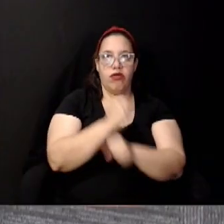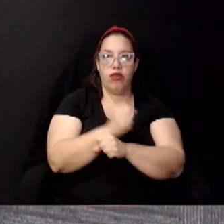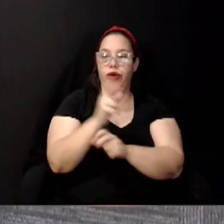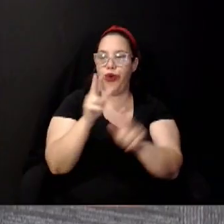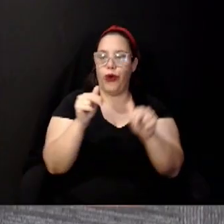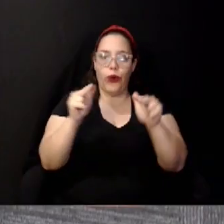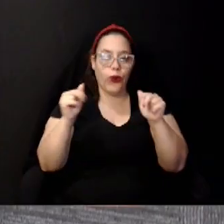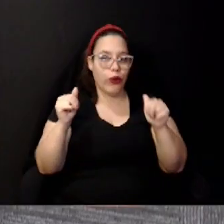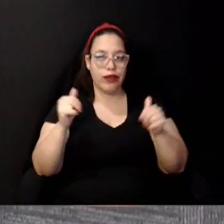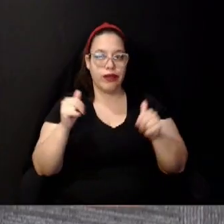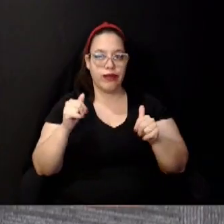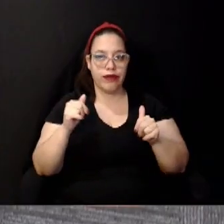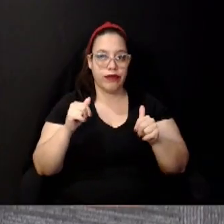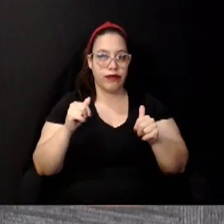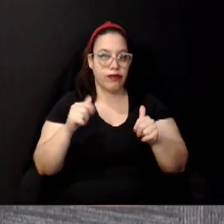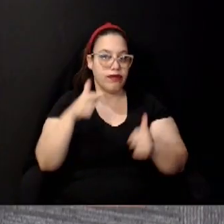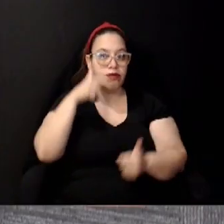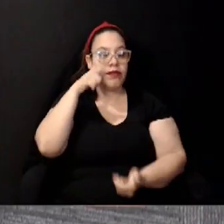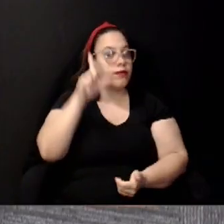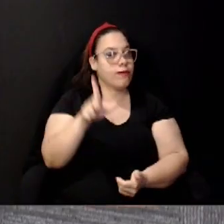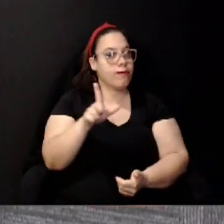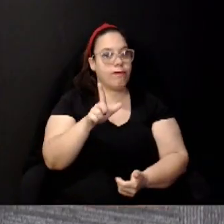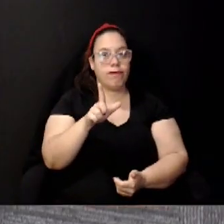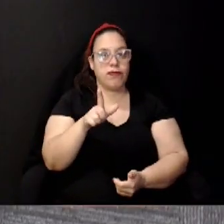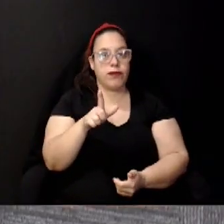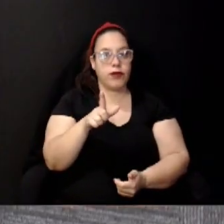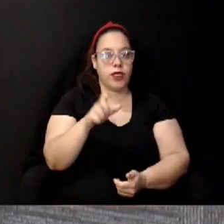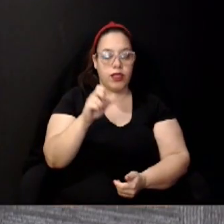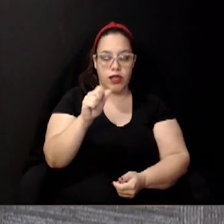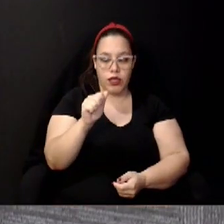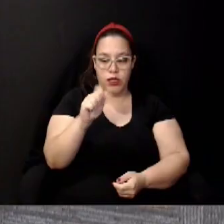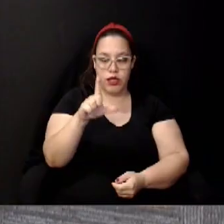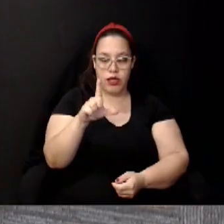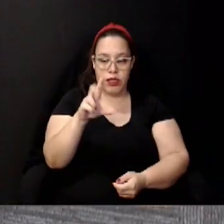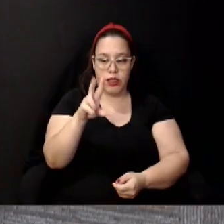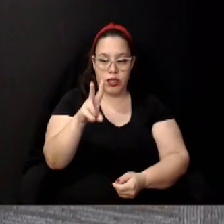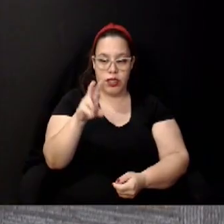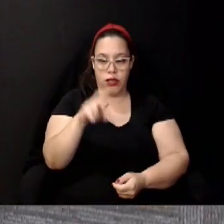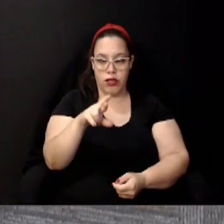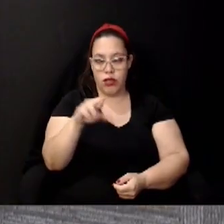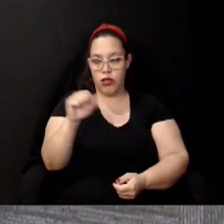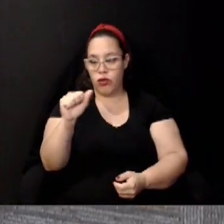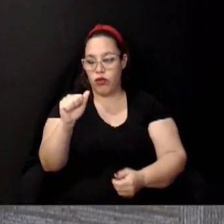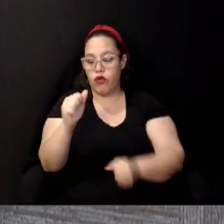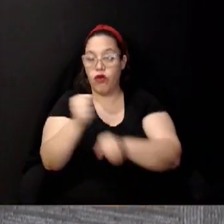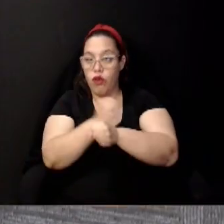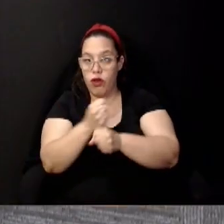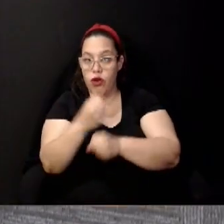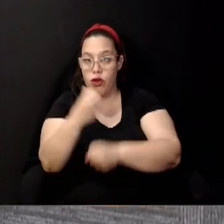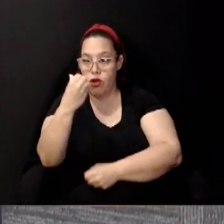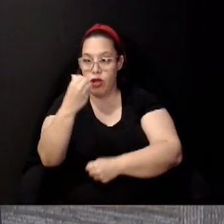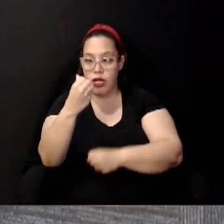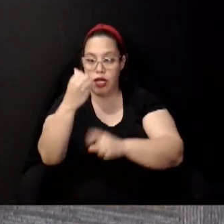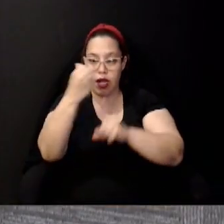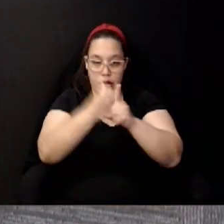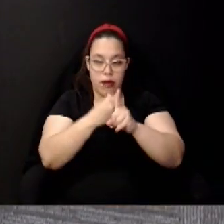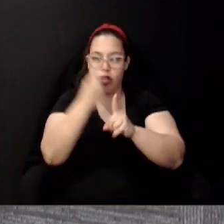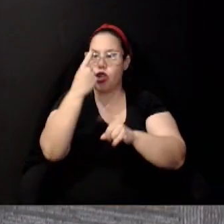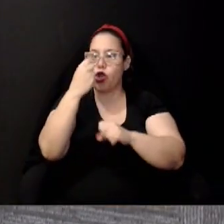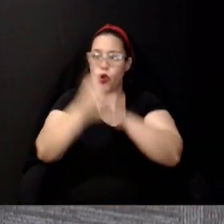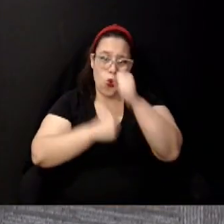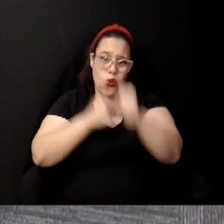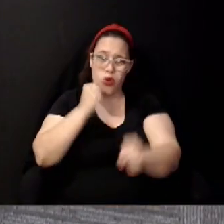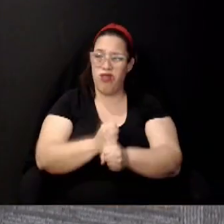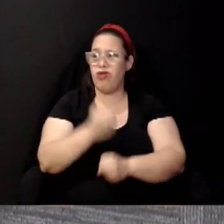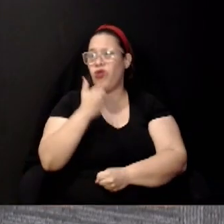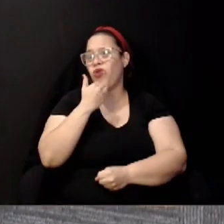né, não consegue nenhum alvará de obra. 6, 1 ano. Então isso é inadmissível,